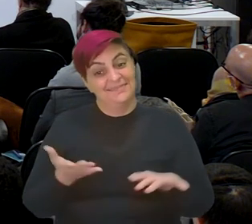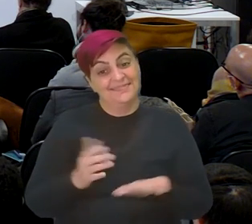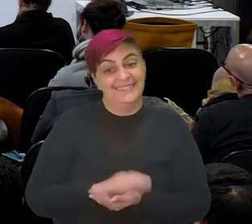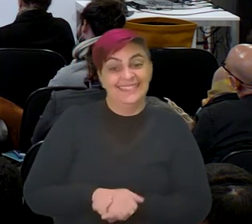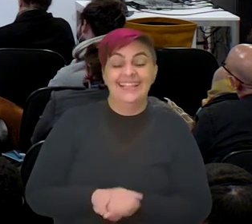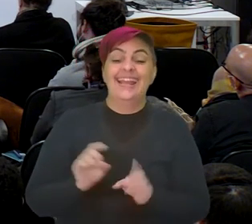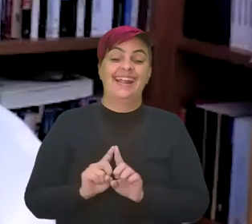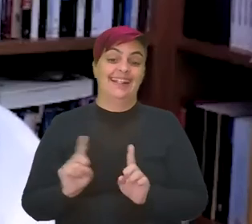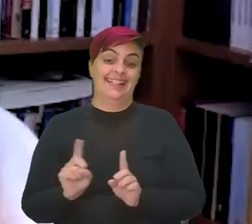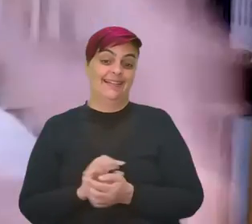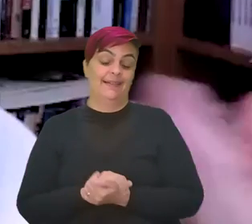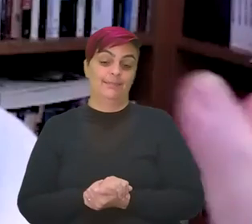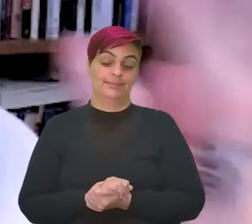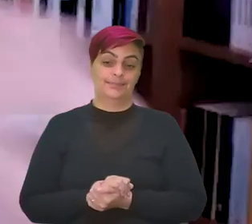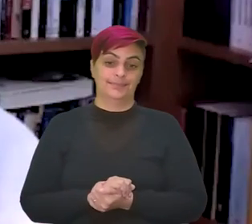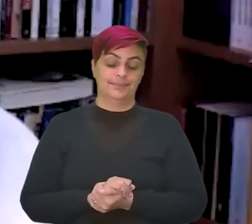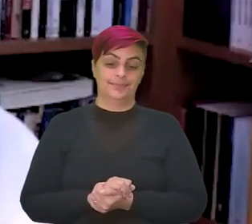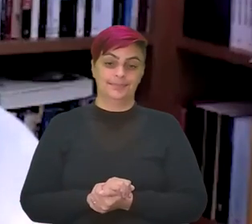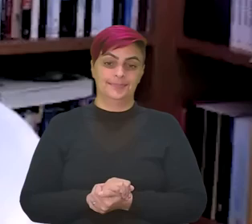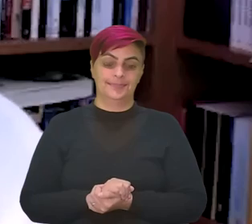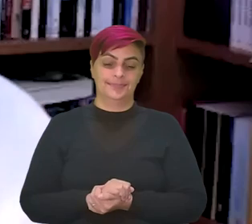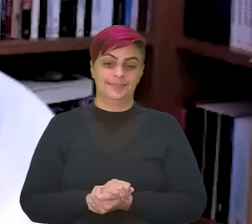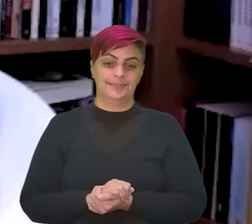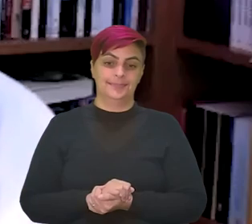Exato. Sim. Então,